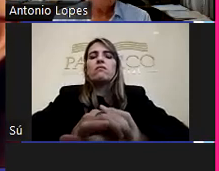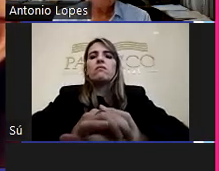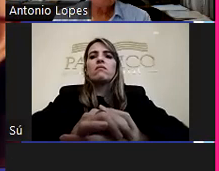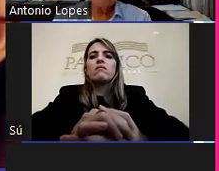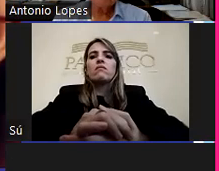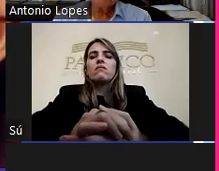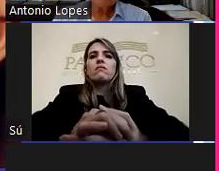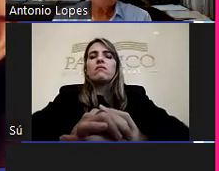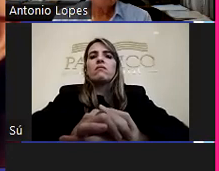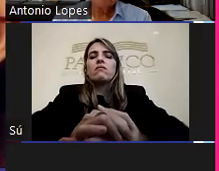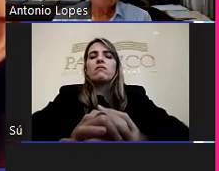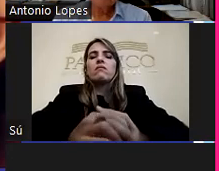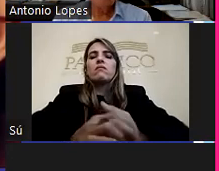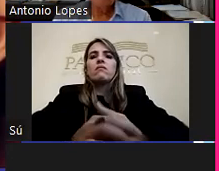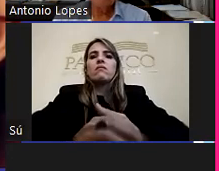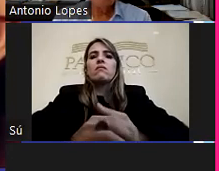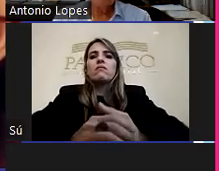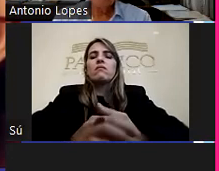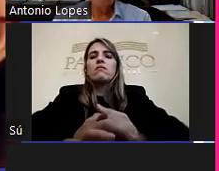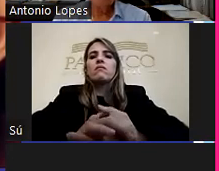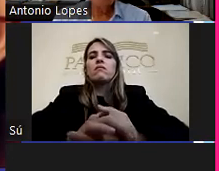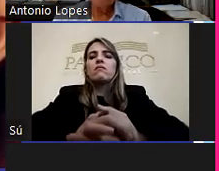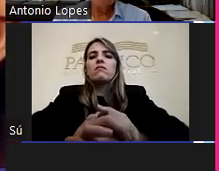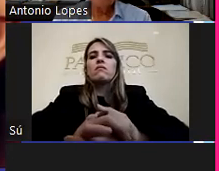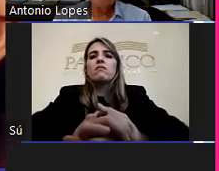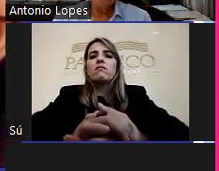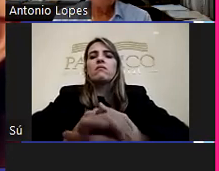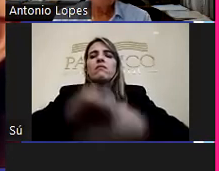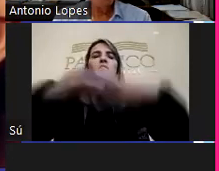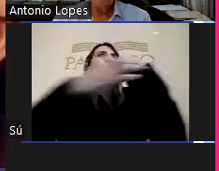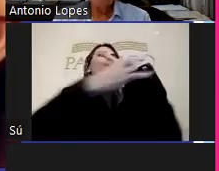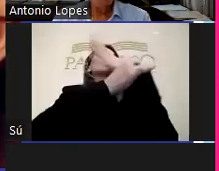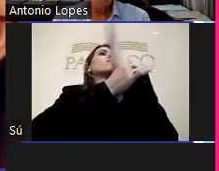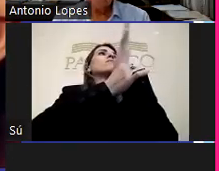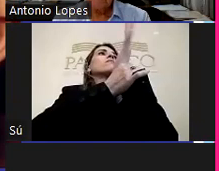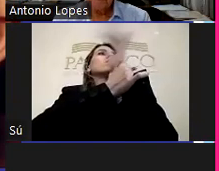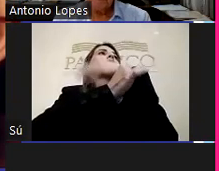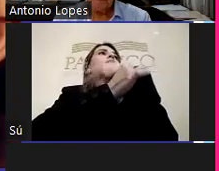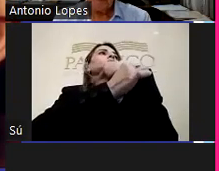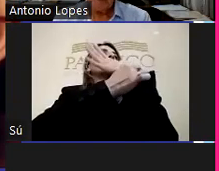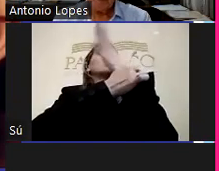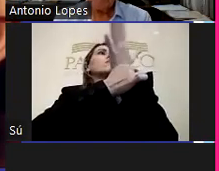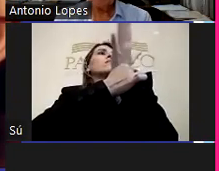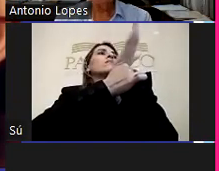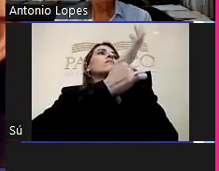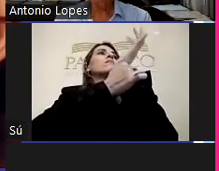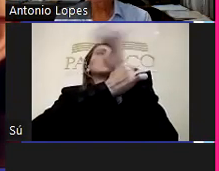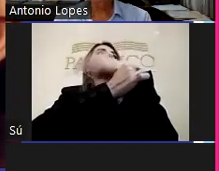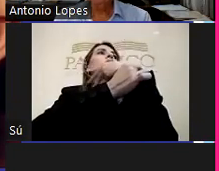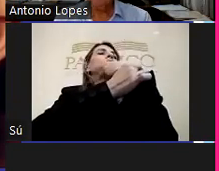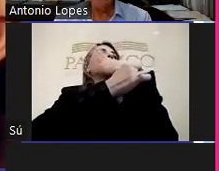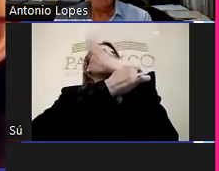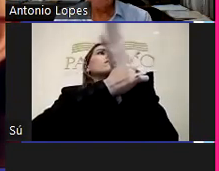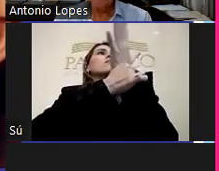tem uma história familiar. Se eu vou falar que é muito longo. Mas teve uma história familiar, teve quase que o abandono da